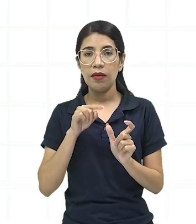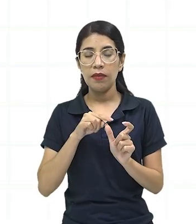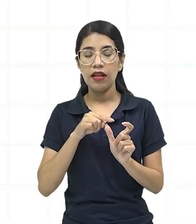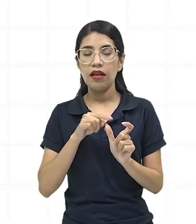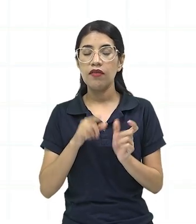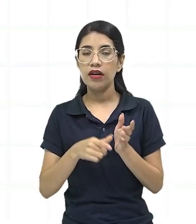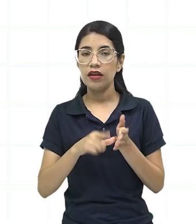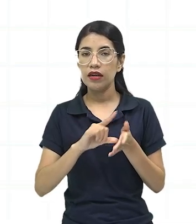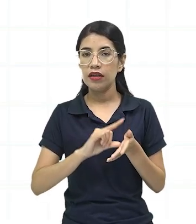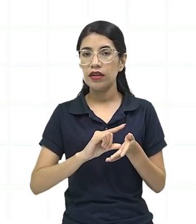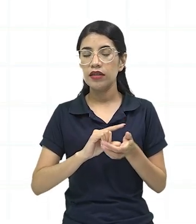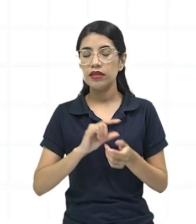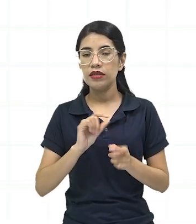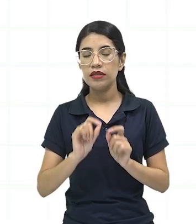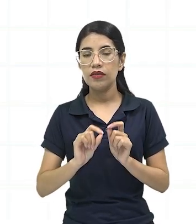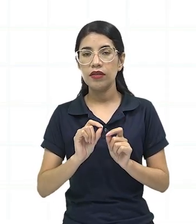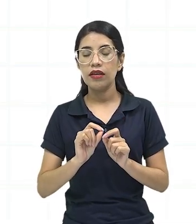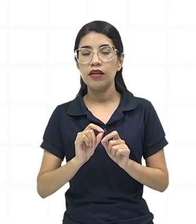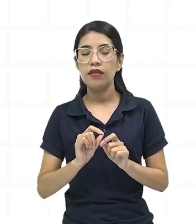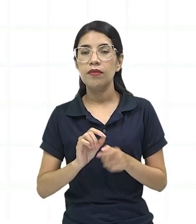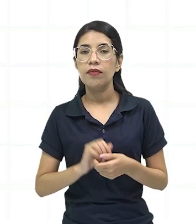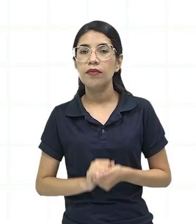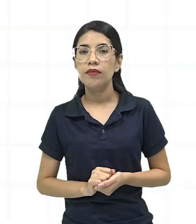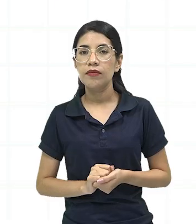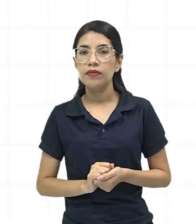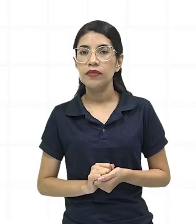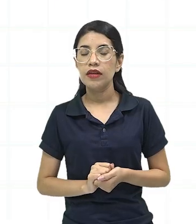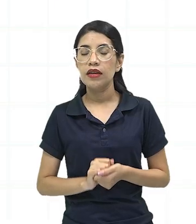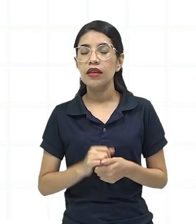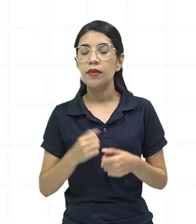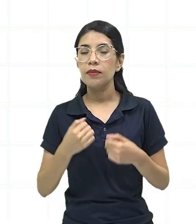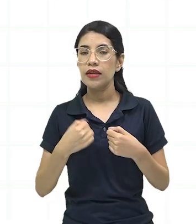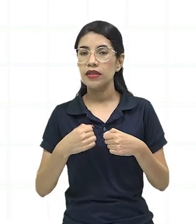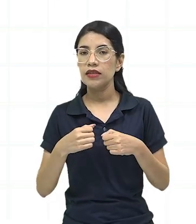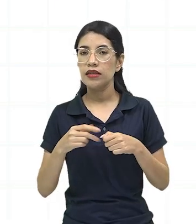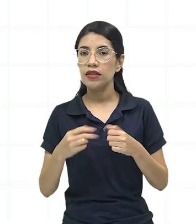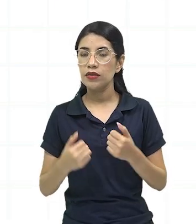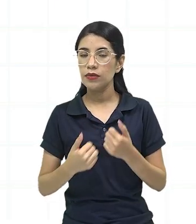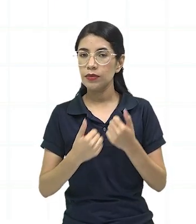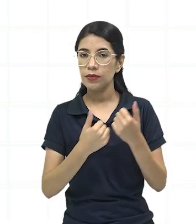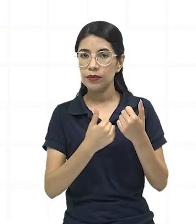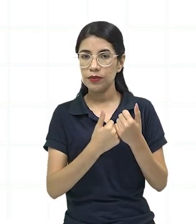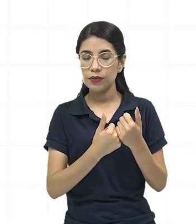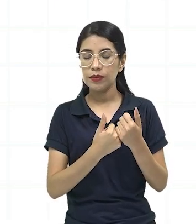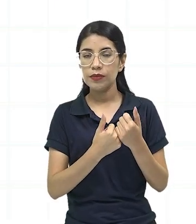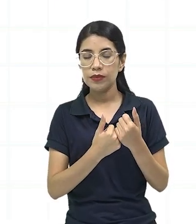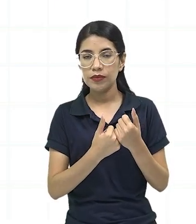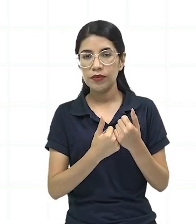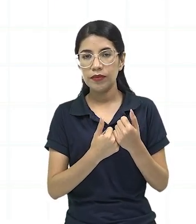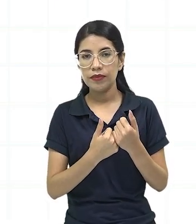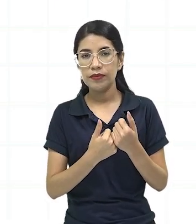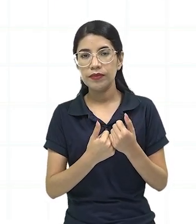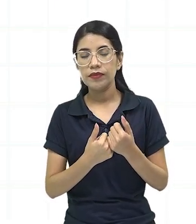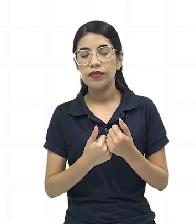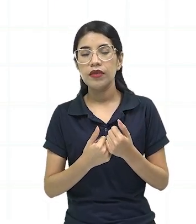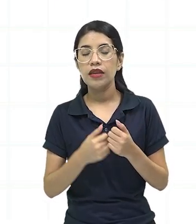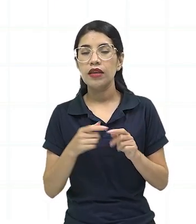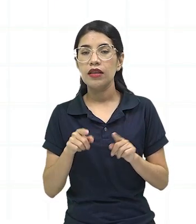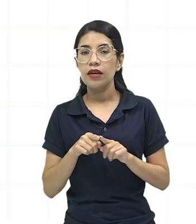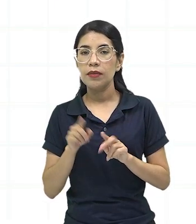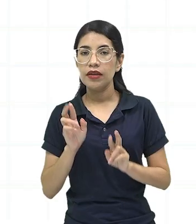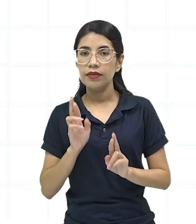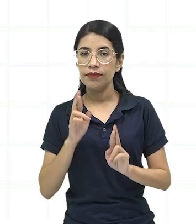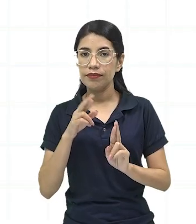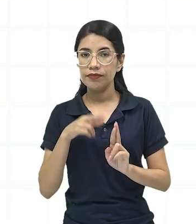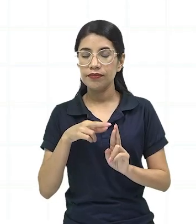que o antecedente é o termo que o nosso pronome relativo vai substituir, certo? E faz a